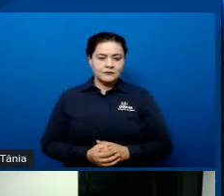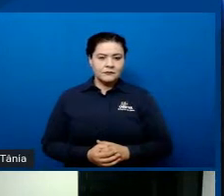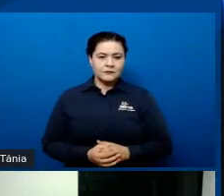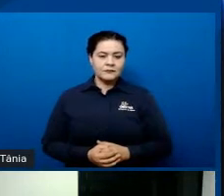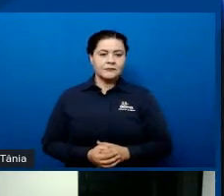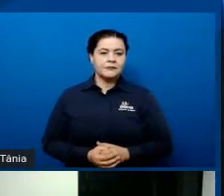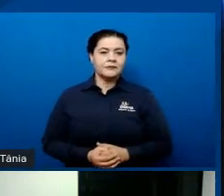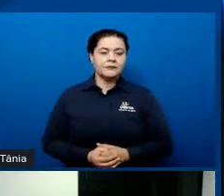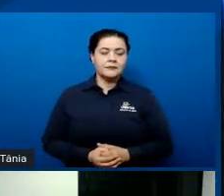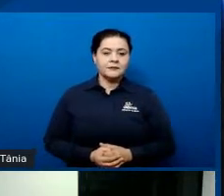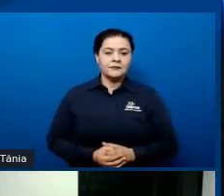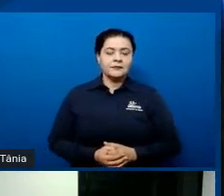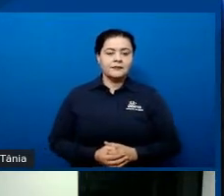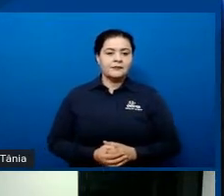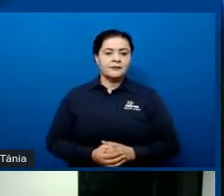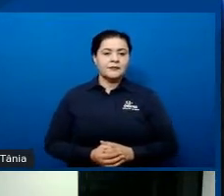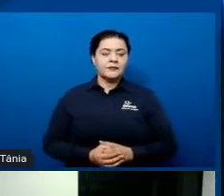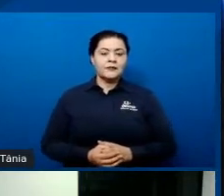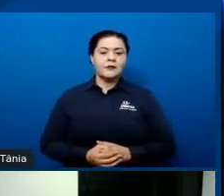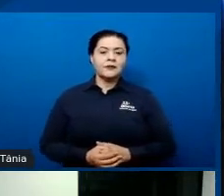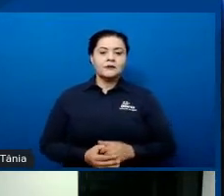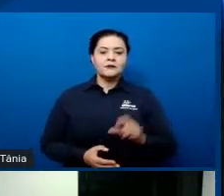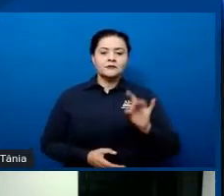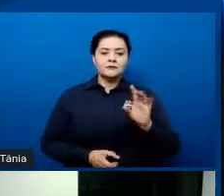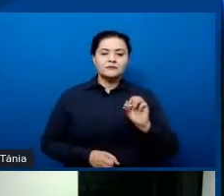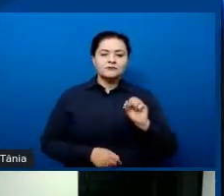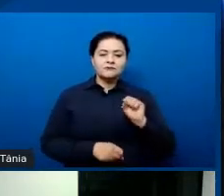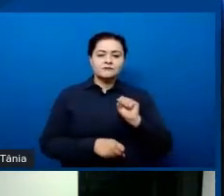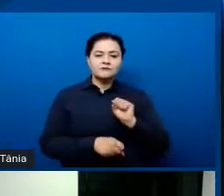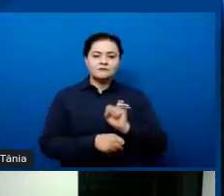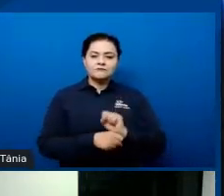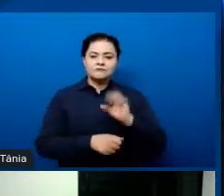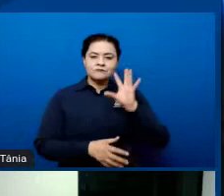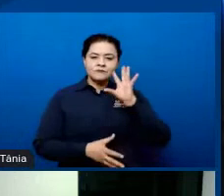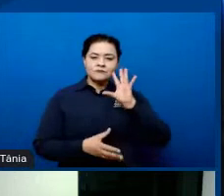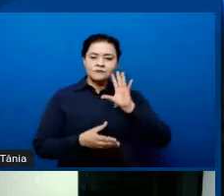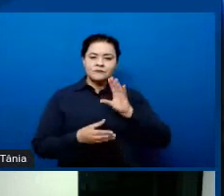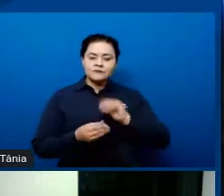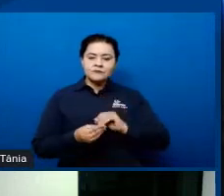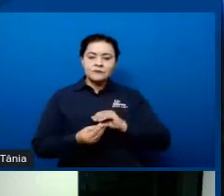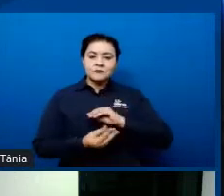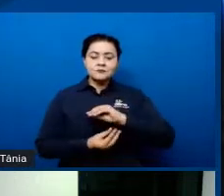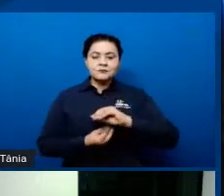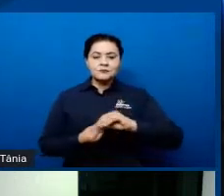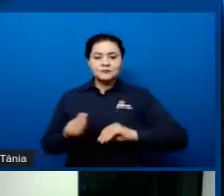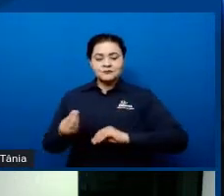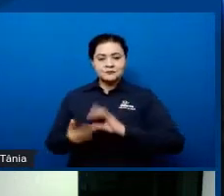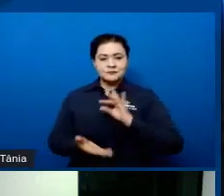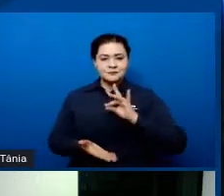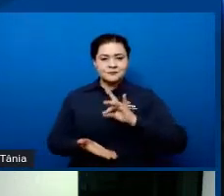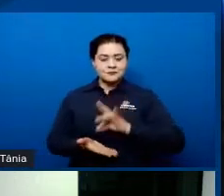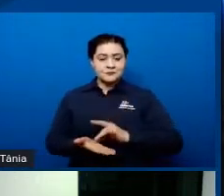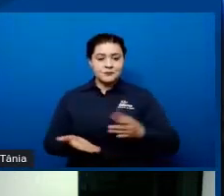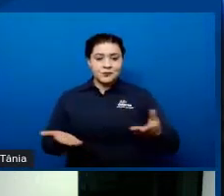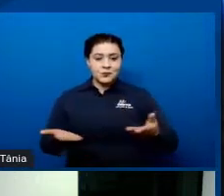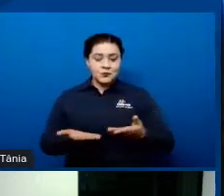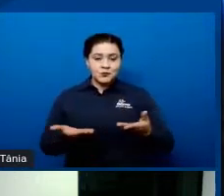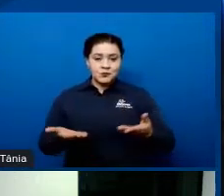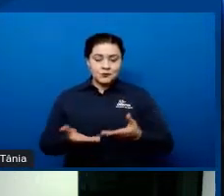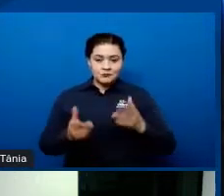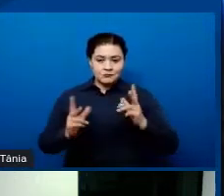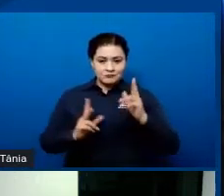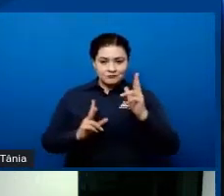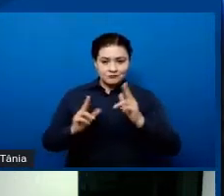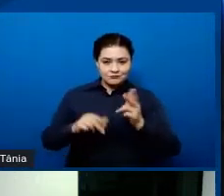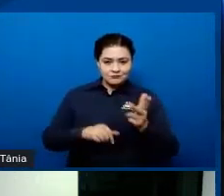Eu só dei uma pausa aqui para que vocês entendam essa questão da realidade mista. Hoje, o óculos, esse óculos que eles estão utilizando,